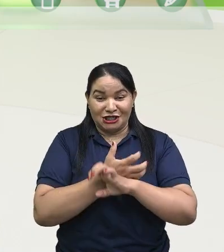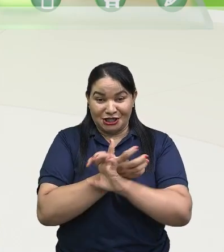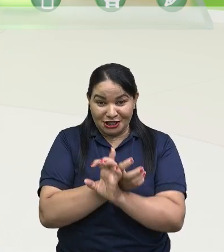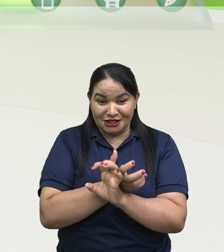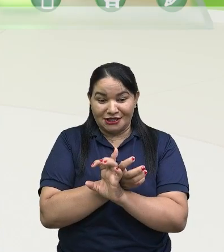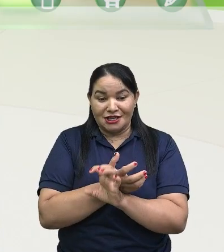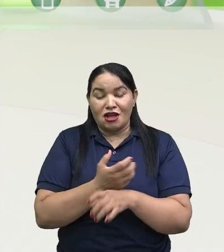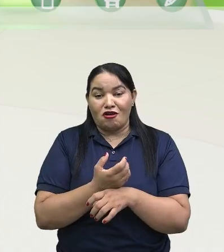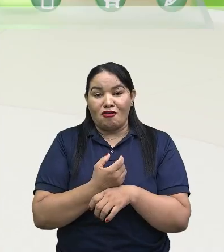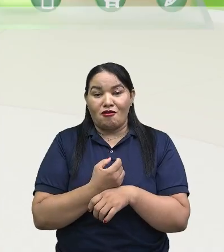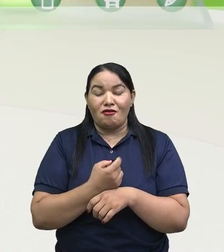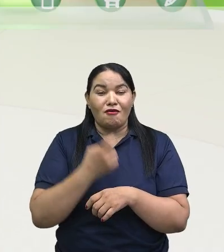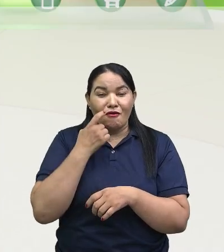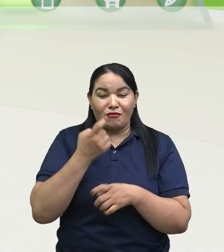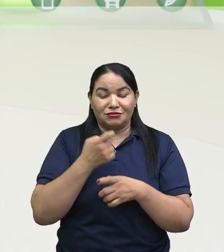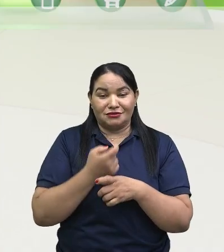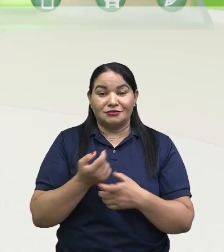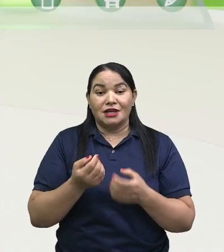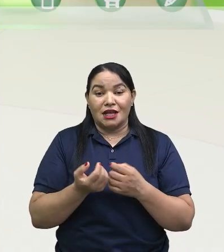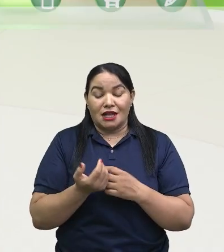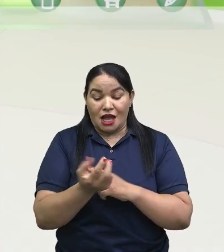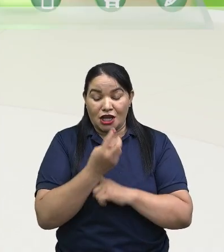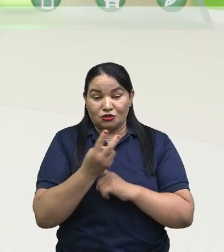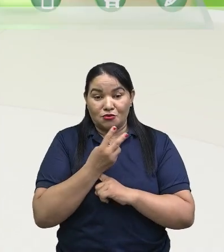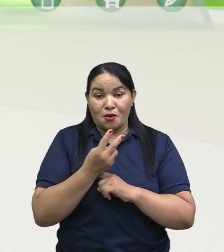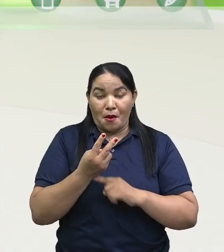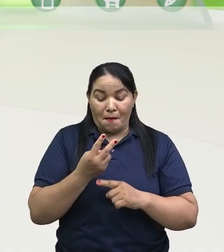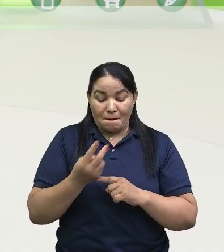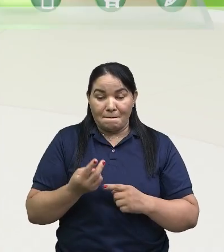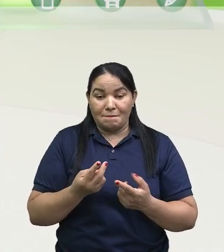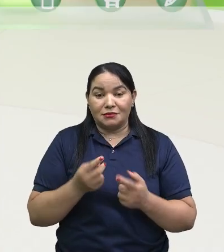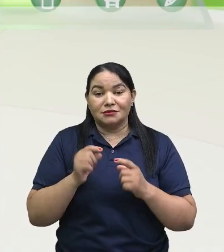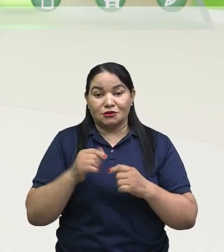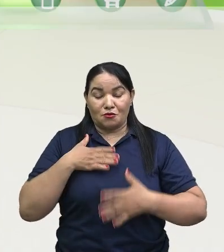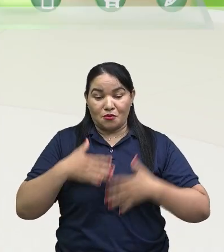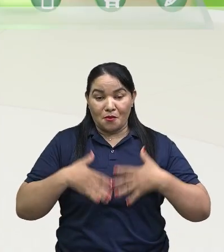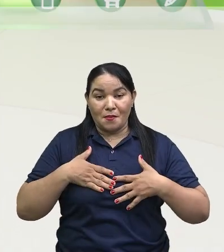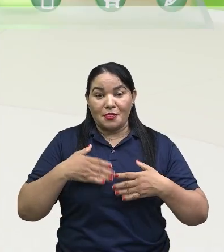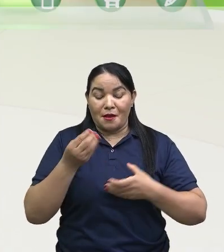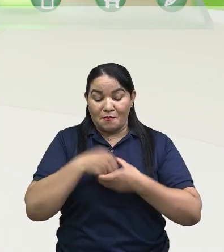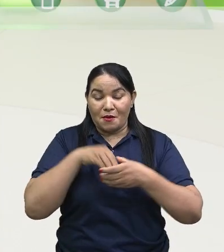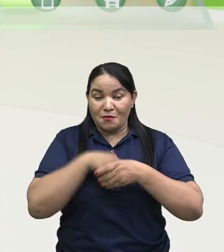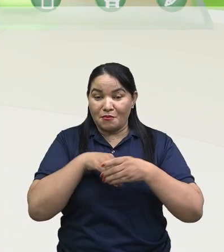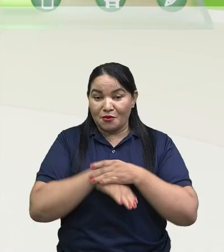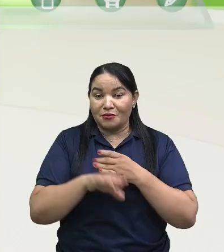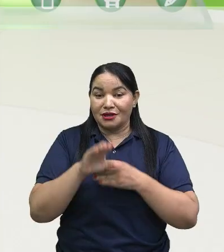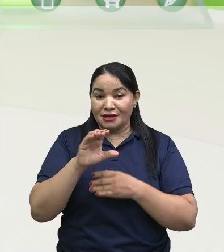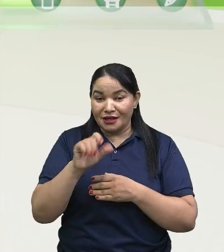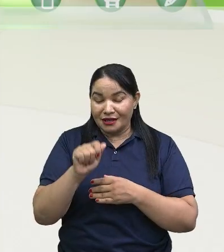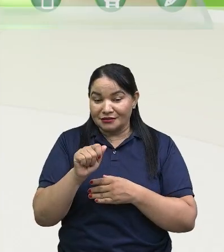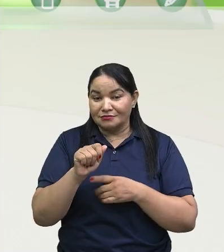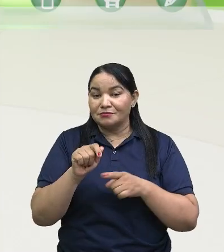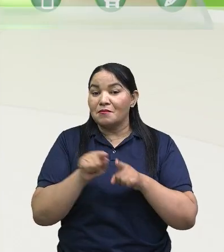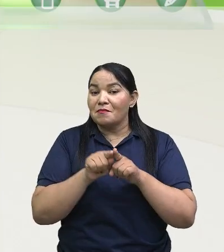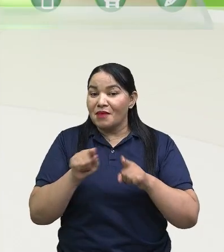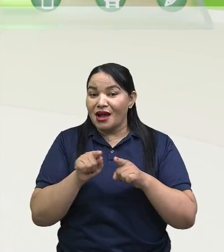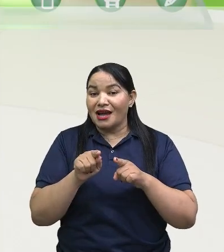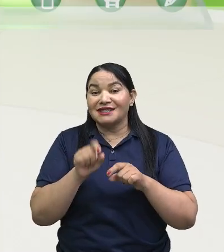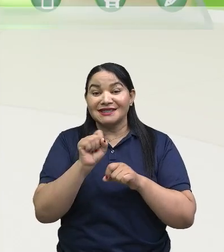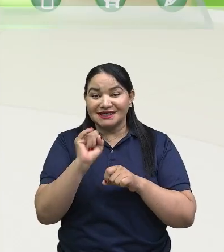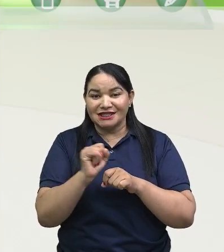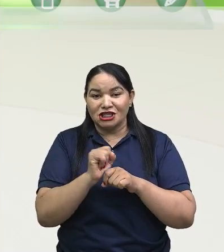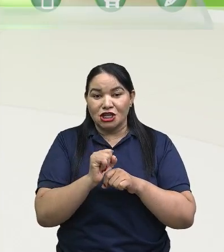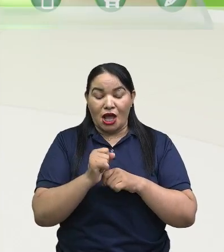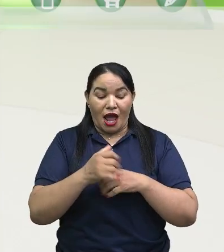por ossos, né, que dá essa sustentação, essa proteção, armazenamento de cálcio, mas sem músculo ele não consegue